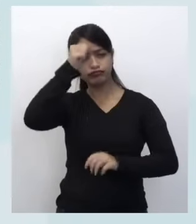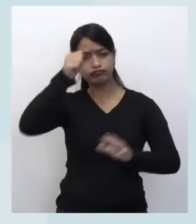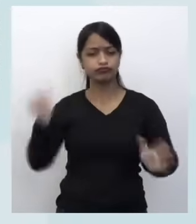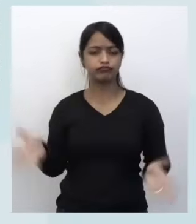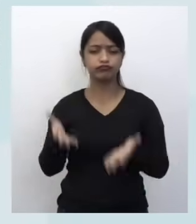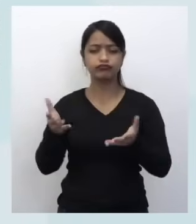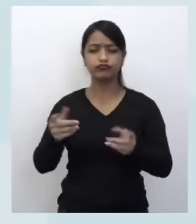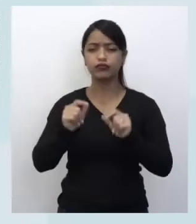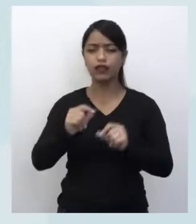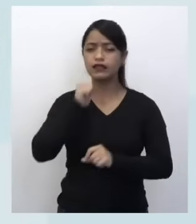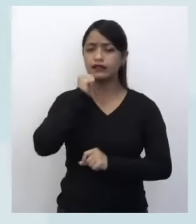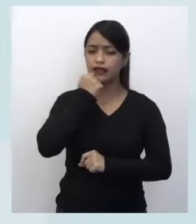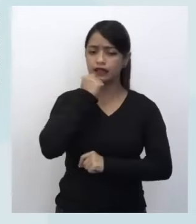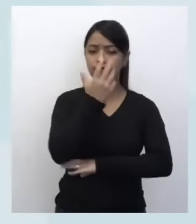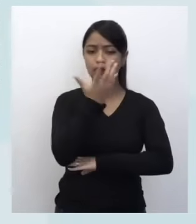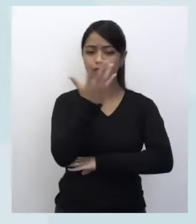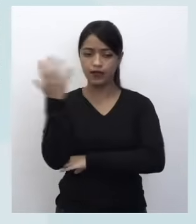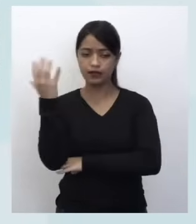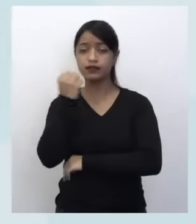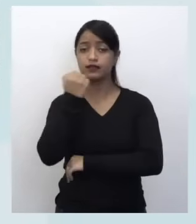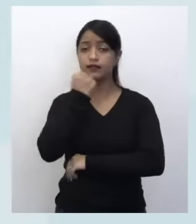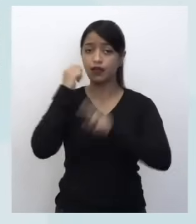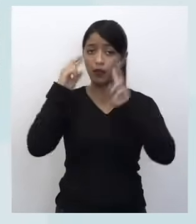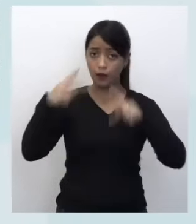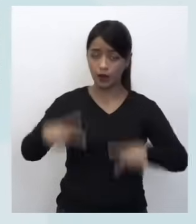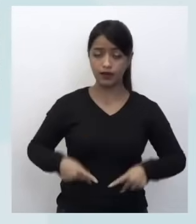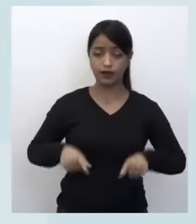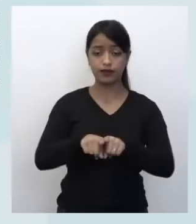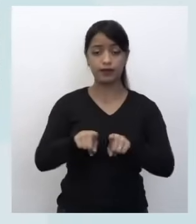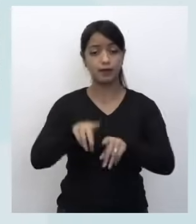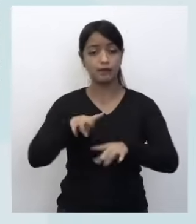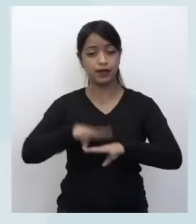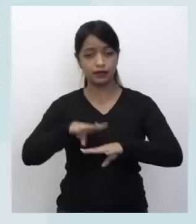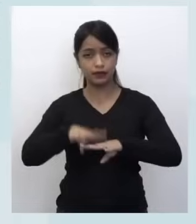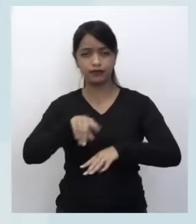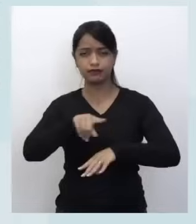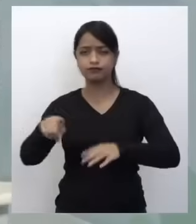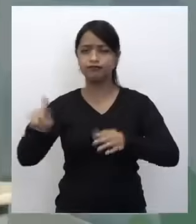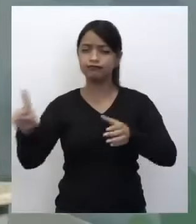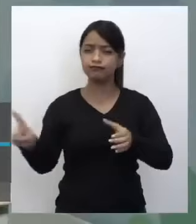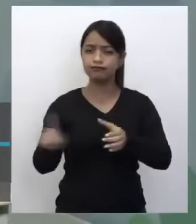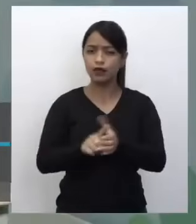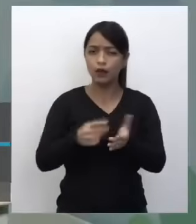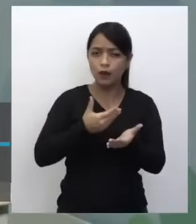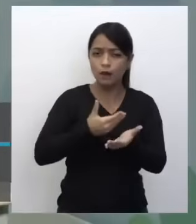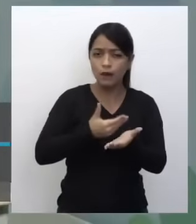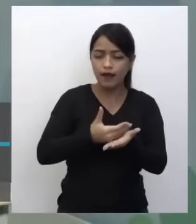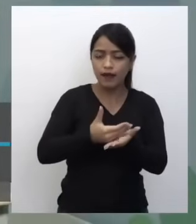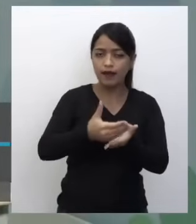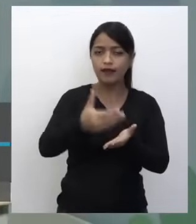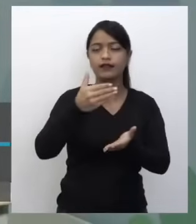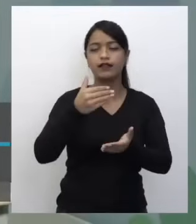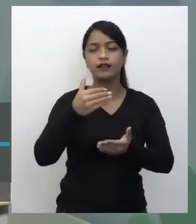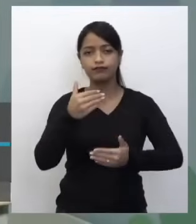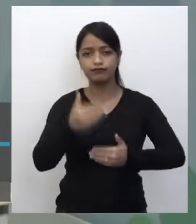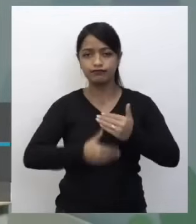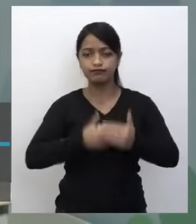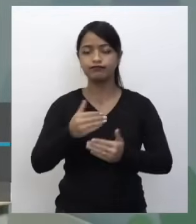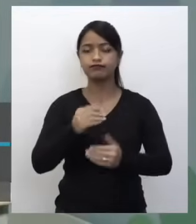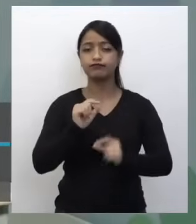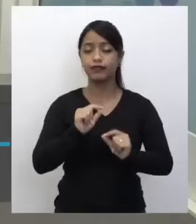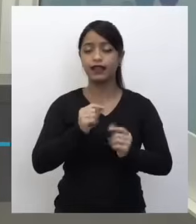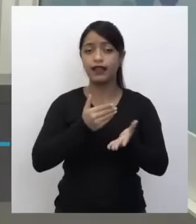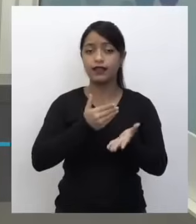no contexto da pré-iniciação científica e dos desafios matemáticos. Vocês perceberam aí que é a 7ª feira, né,